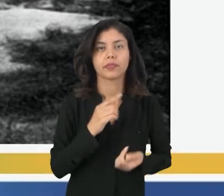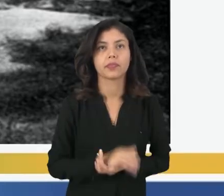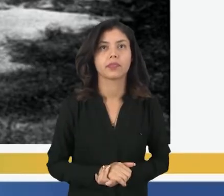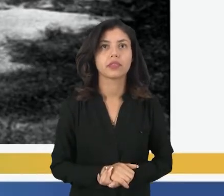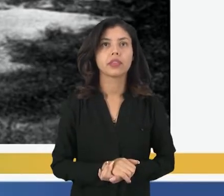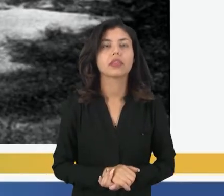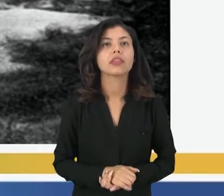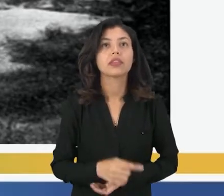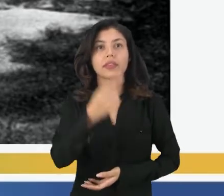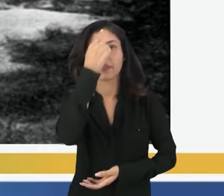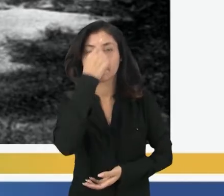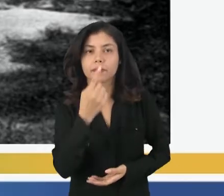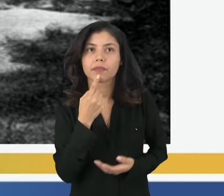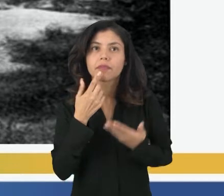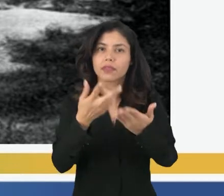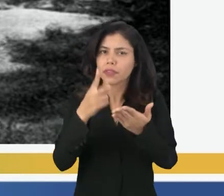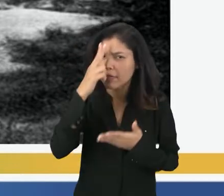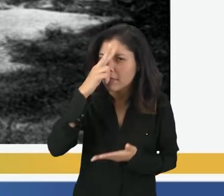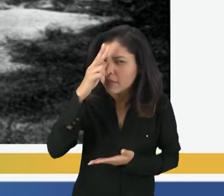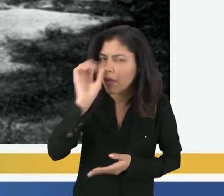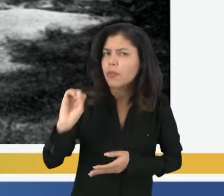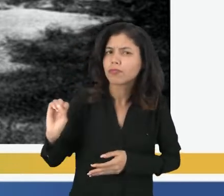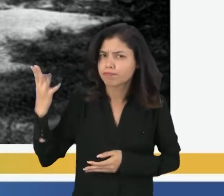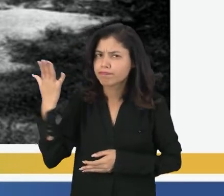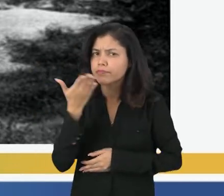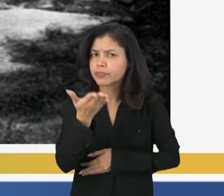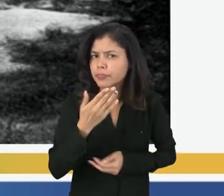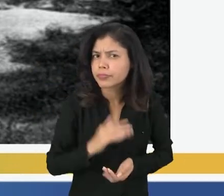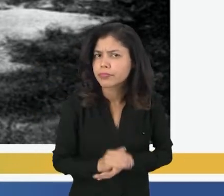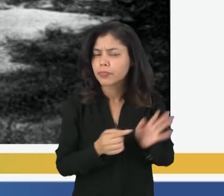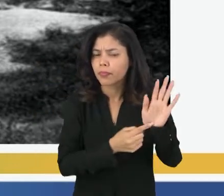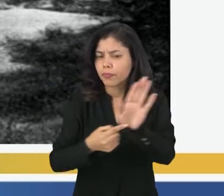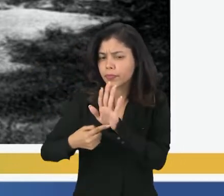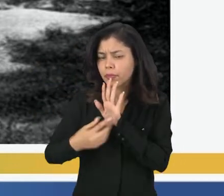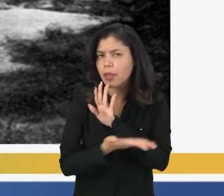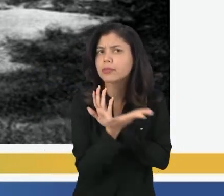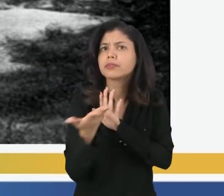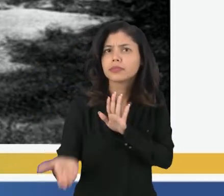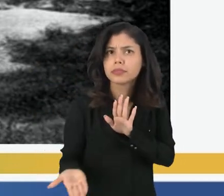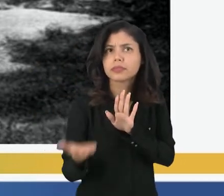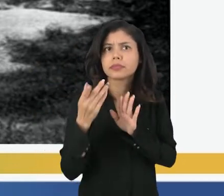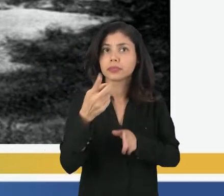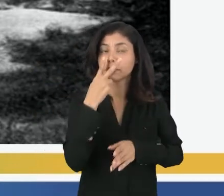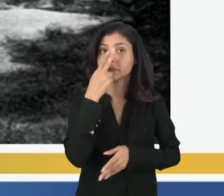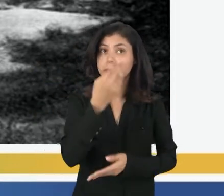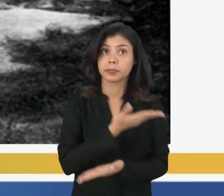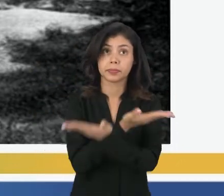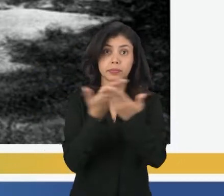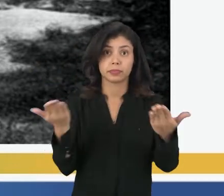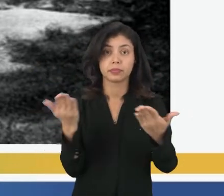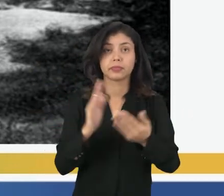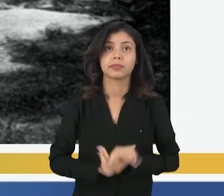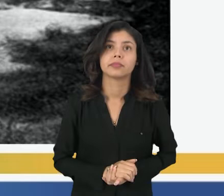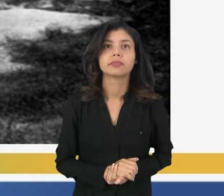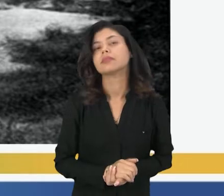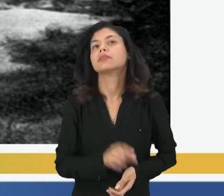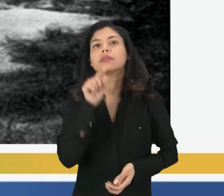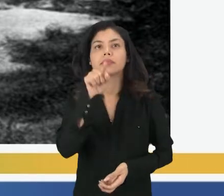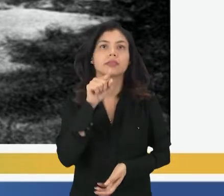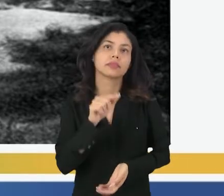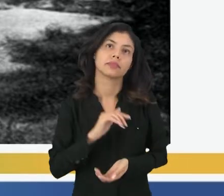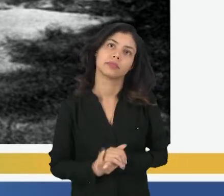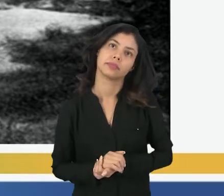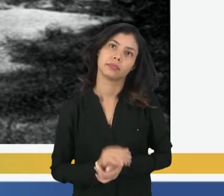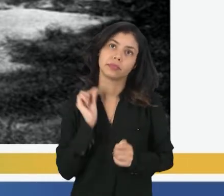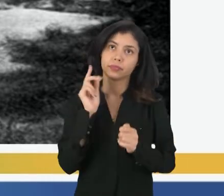pouquinho. Aqui, vocês lembram o que aconteceu aqui? Que representação é essa que está aparecendo aí na sua telinha? Aqui